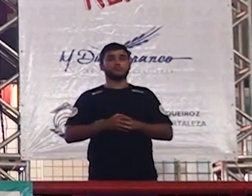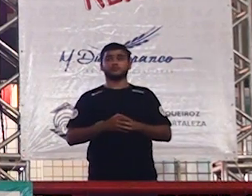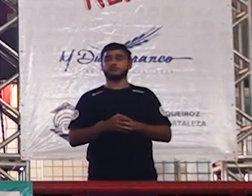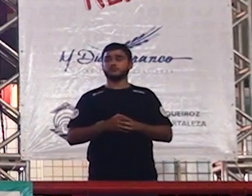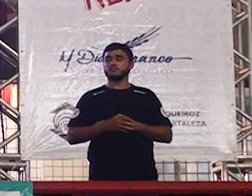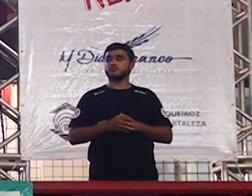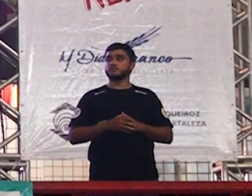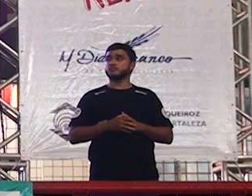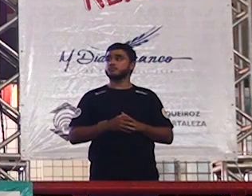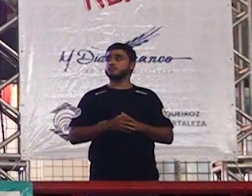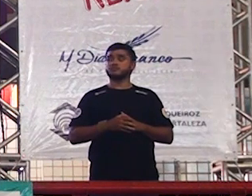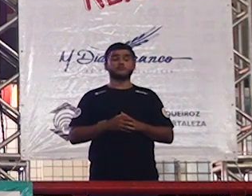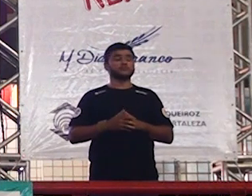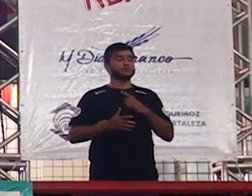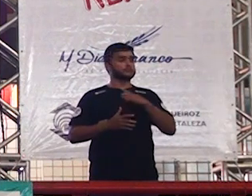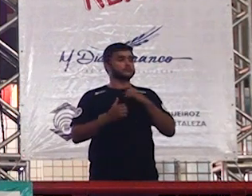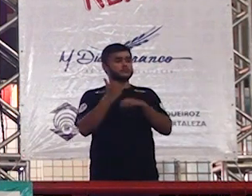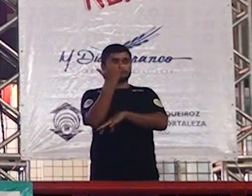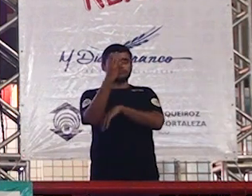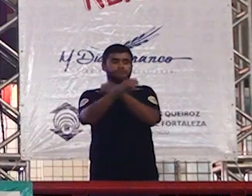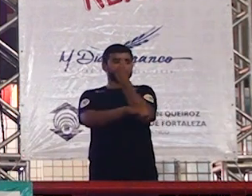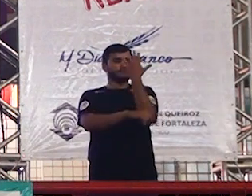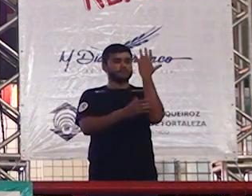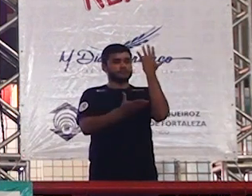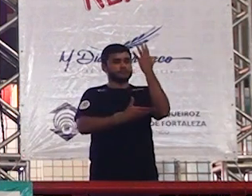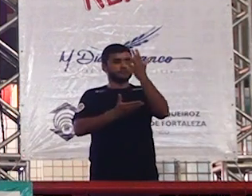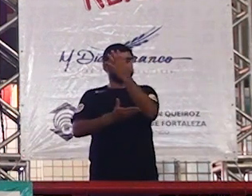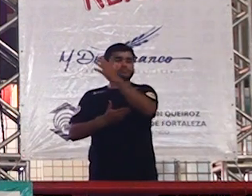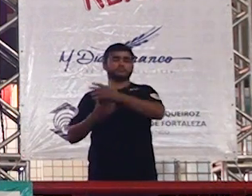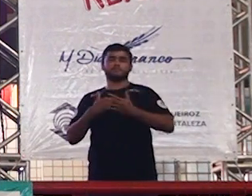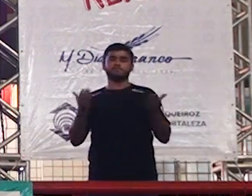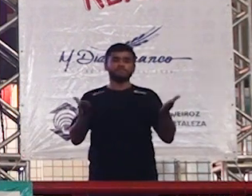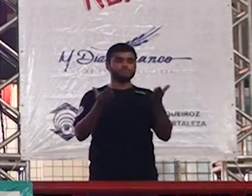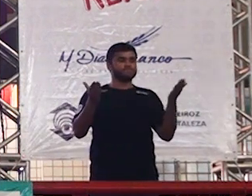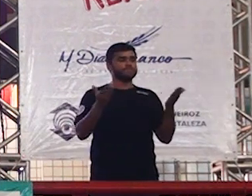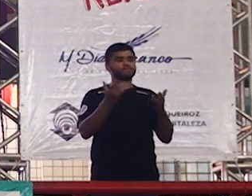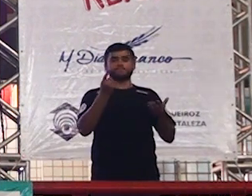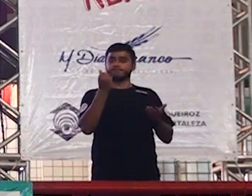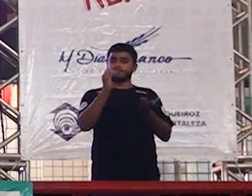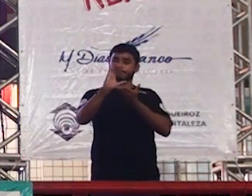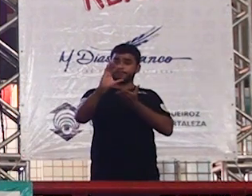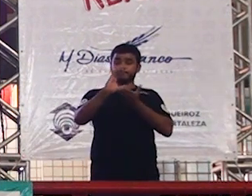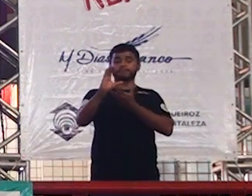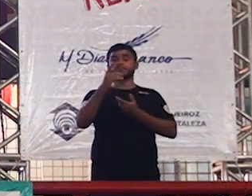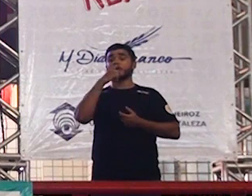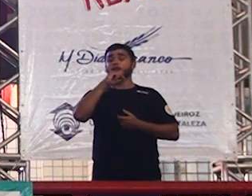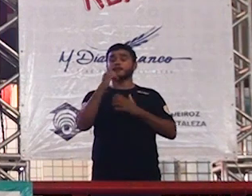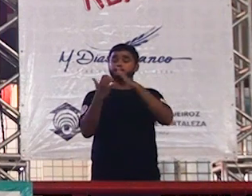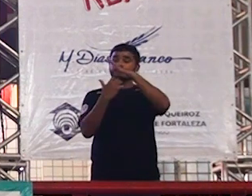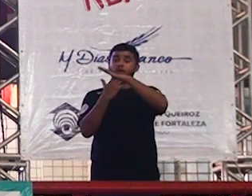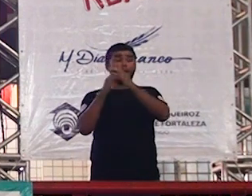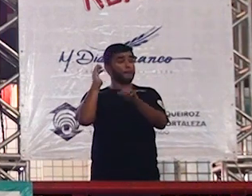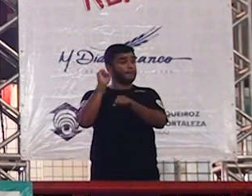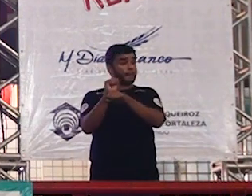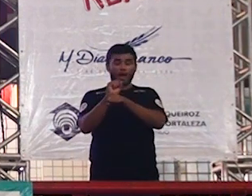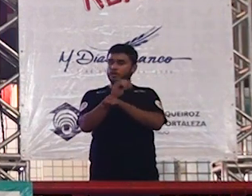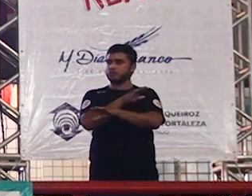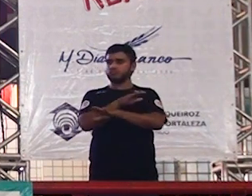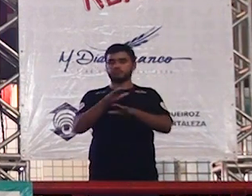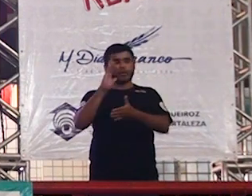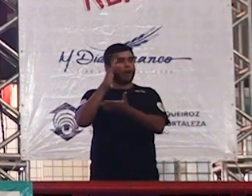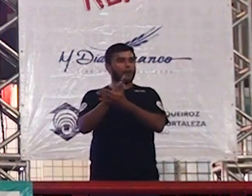Suspender imediatamente o desmatamento, dar incentivos financeiros a proprietários que deixarem de desmatar, ou aumentar